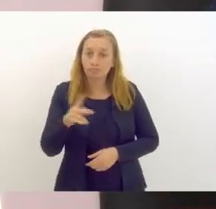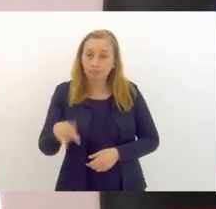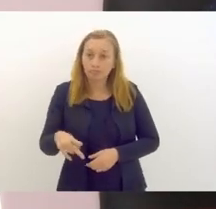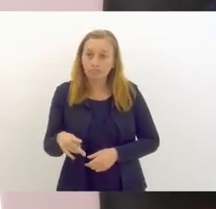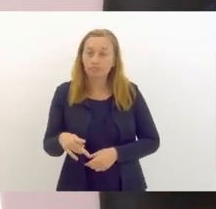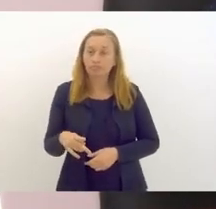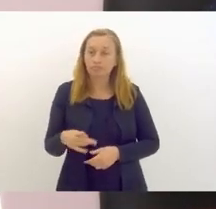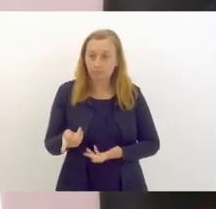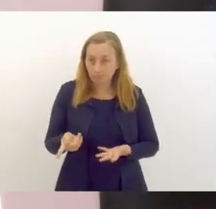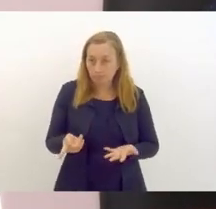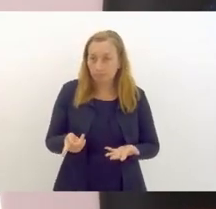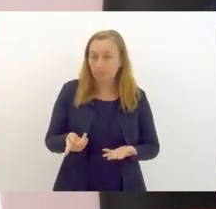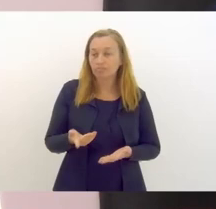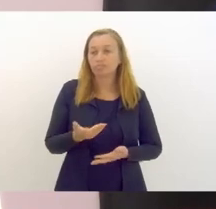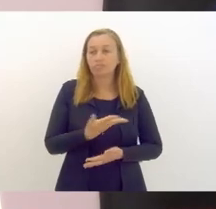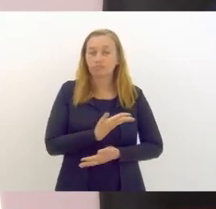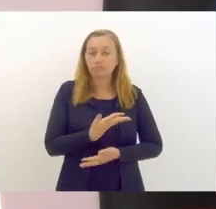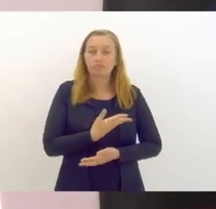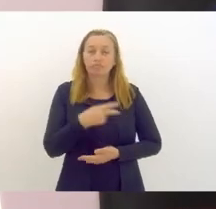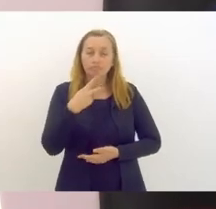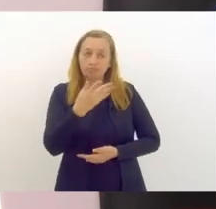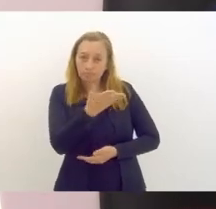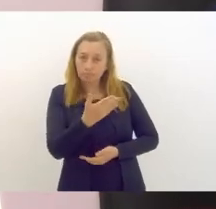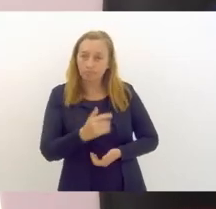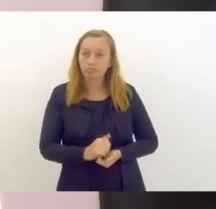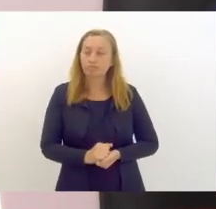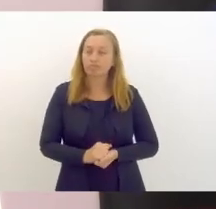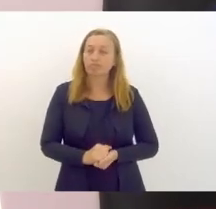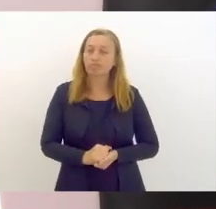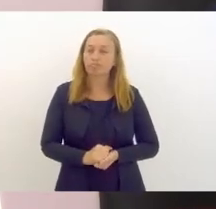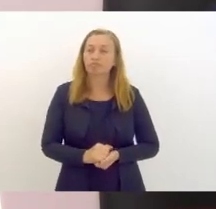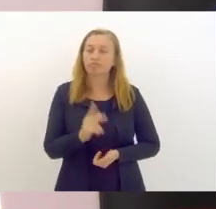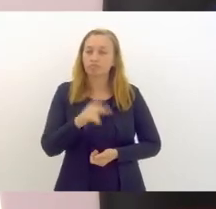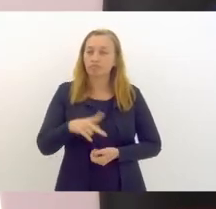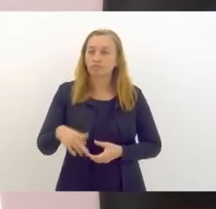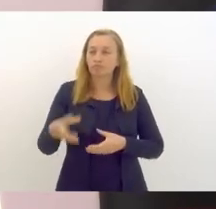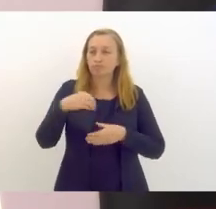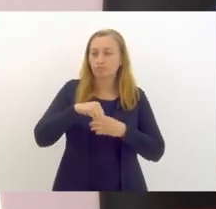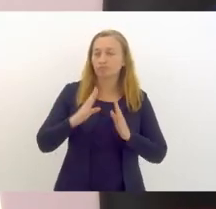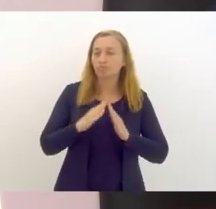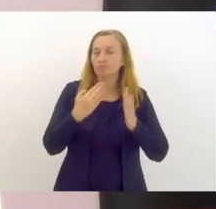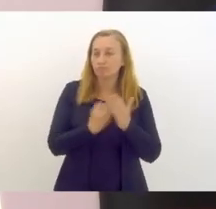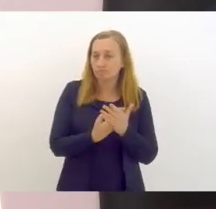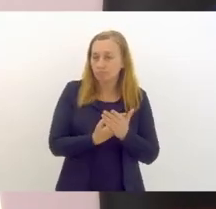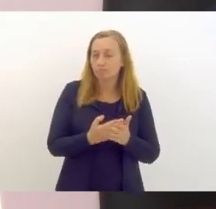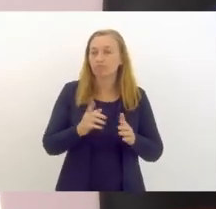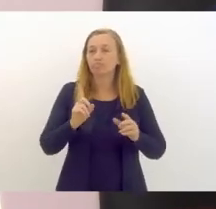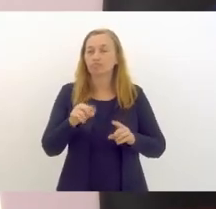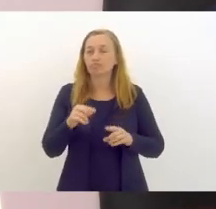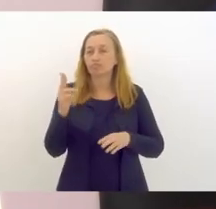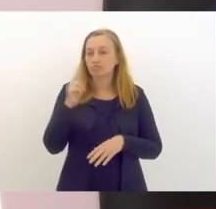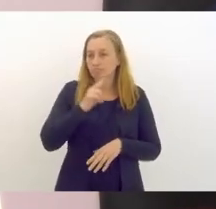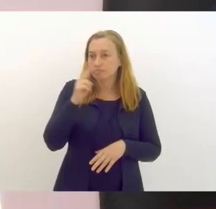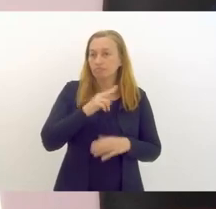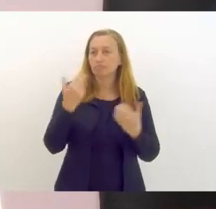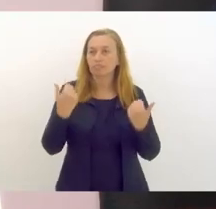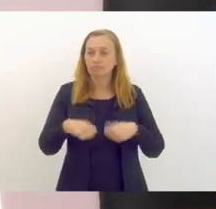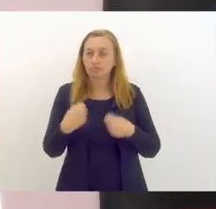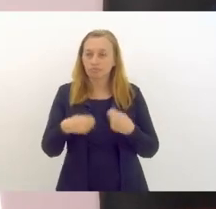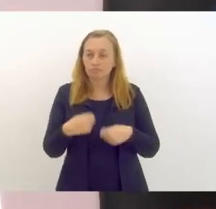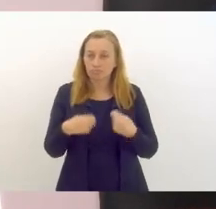pelas condições, como os colegas do CEP falaram, pelas condições de trabalho desse professor dentro da escola. Então, assim, é urgente essa necessidade